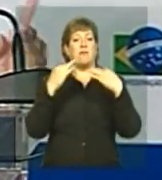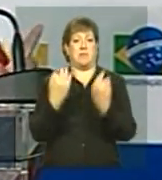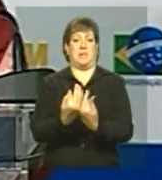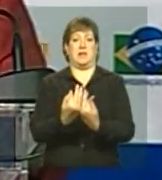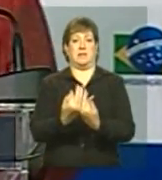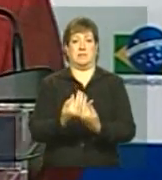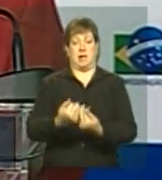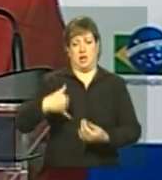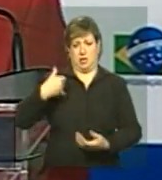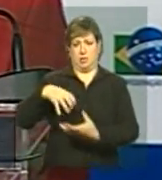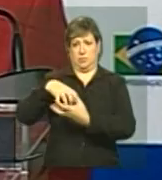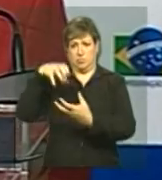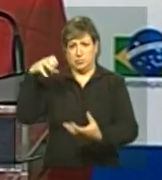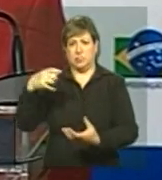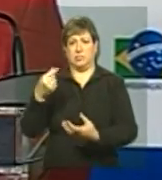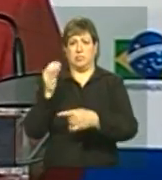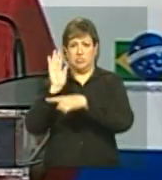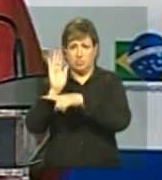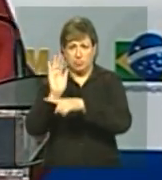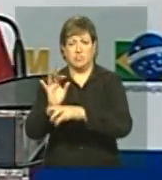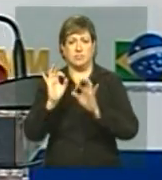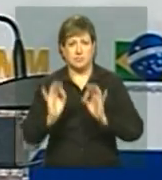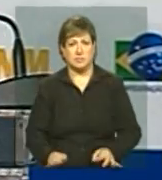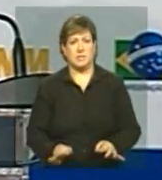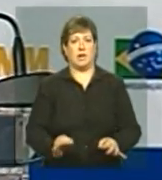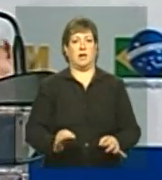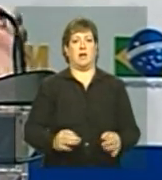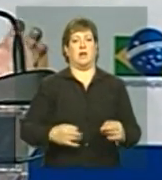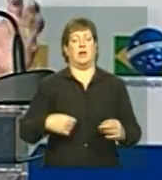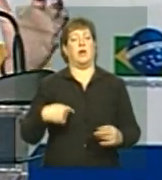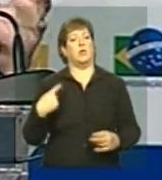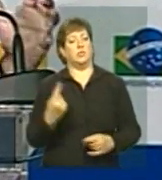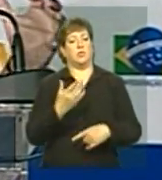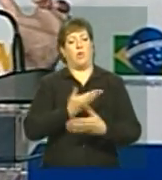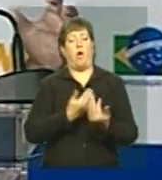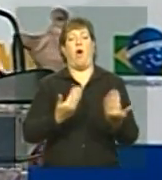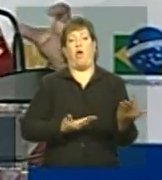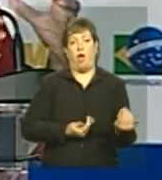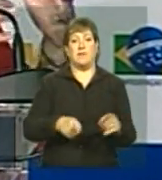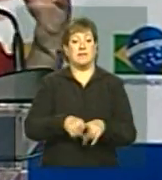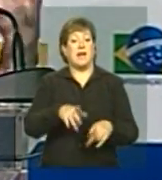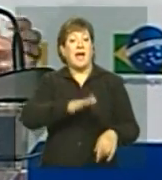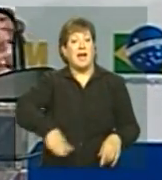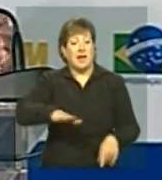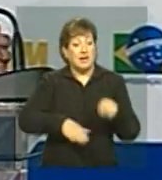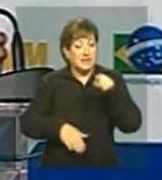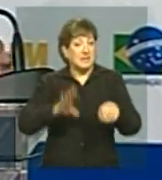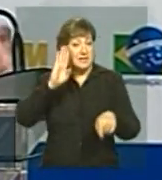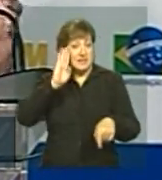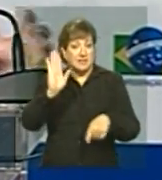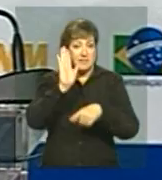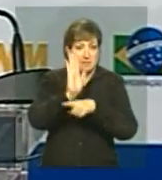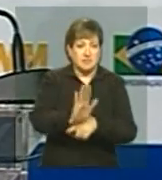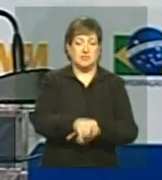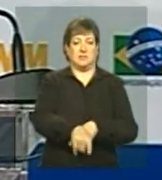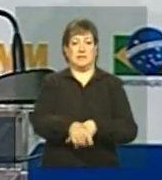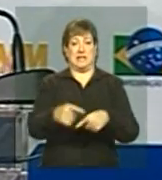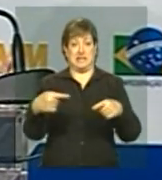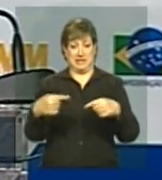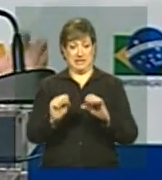tem como sair sozinha da pobreza. Ela só sai se a sua família, que é seu núcleo protetor, sai